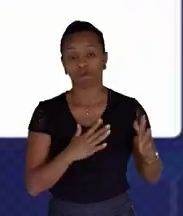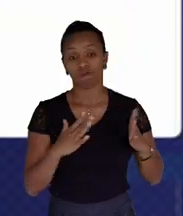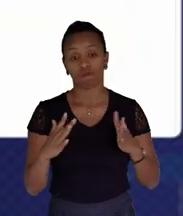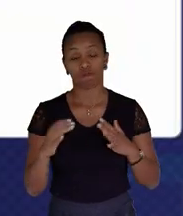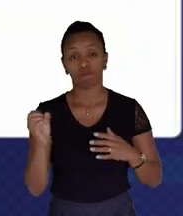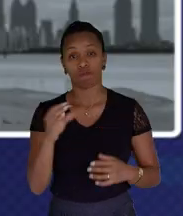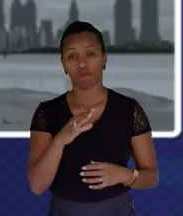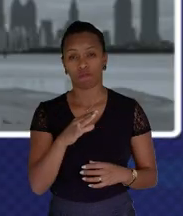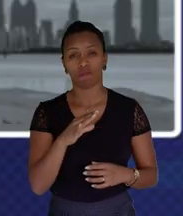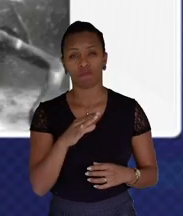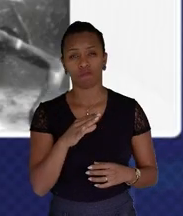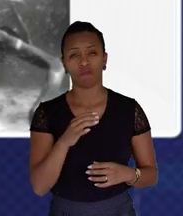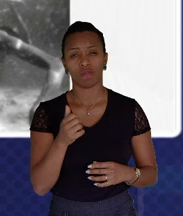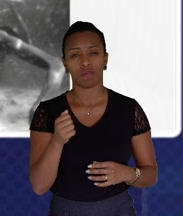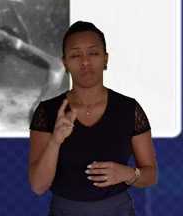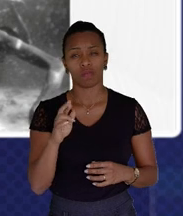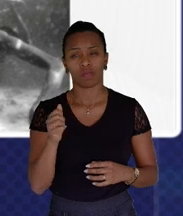também.